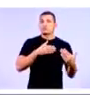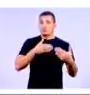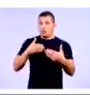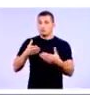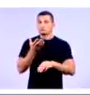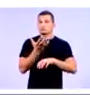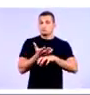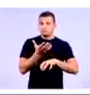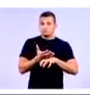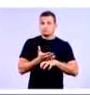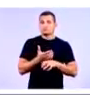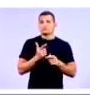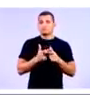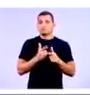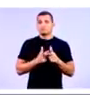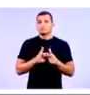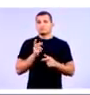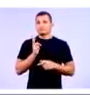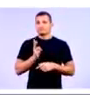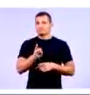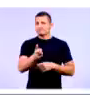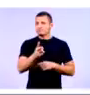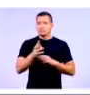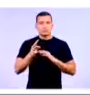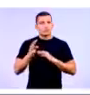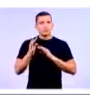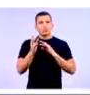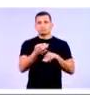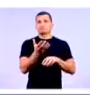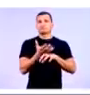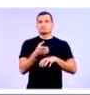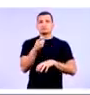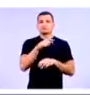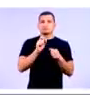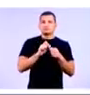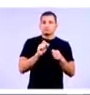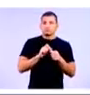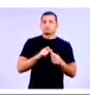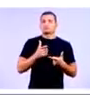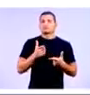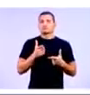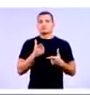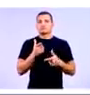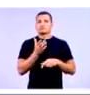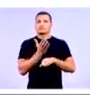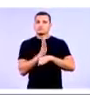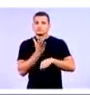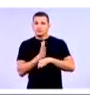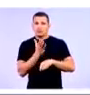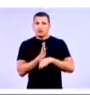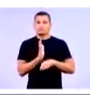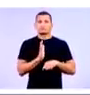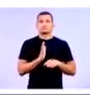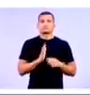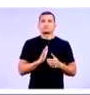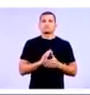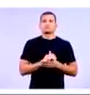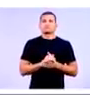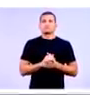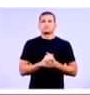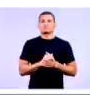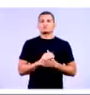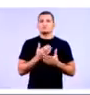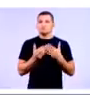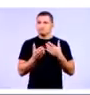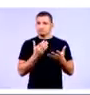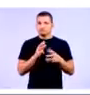porque praticamente toda disciplina você irá desenvolver uma tarefa, né, em qualquer